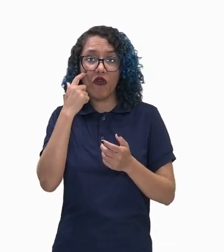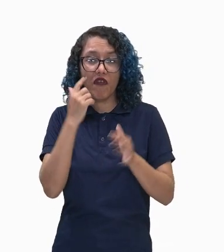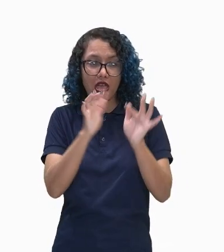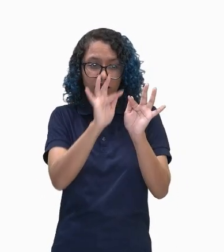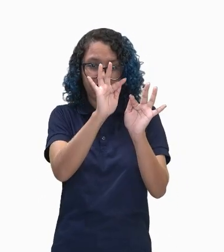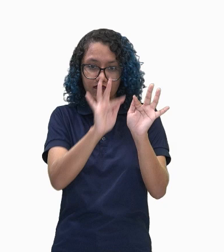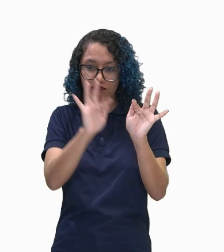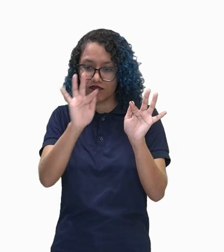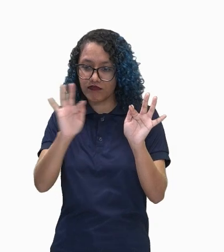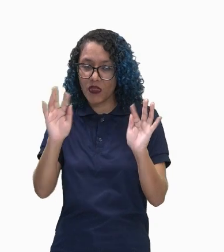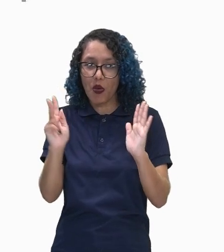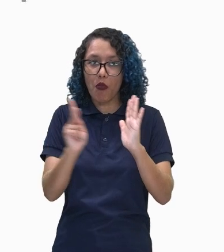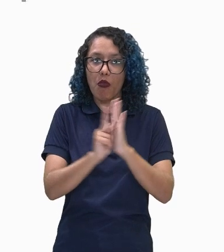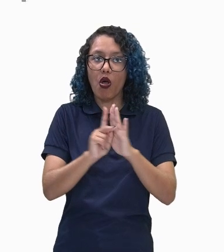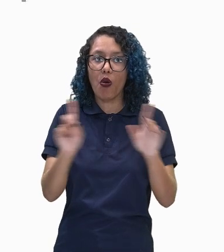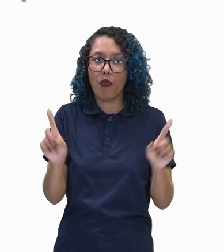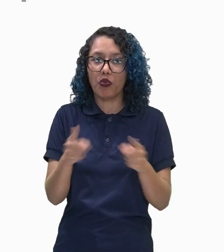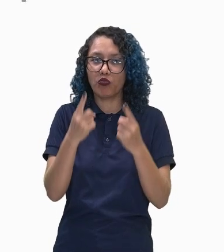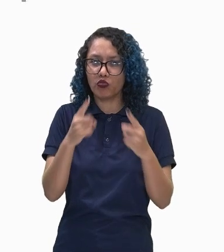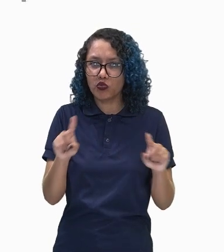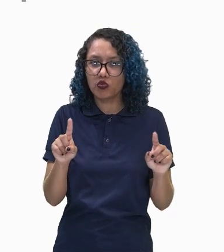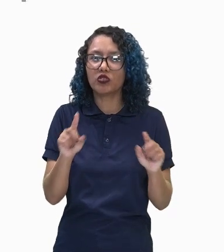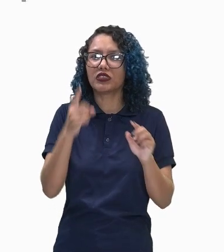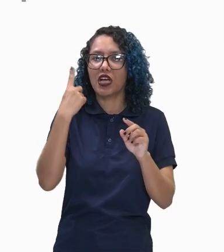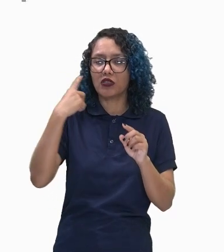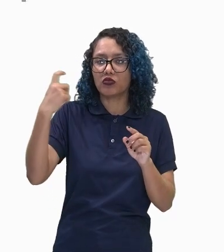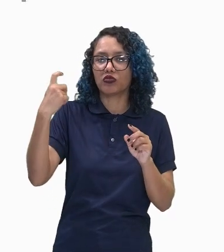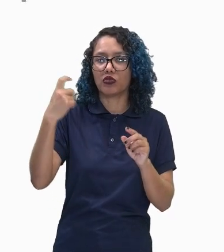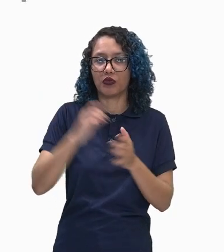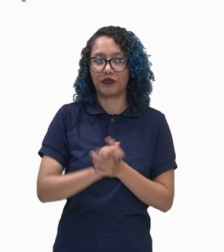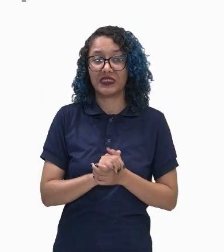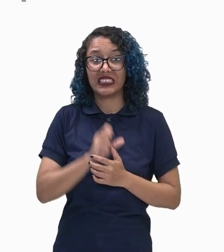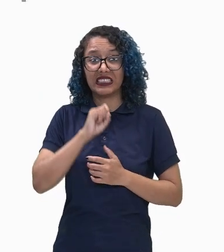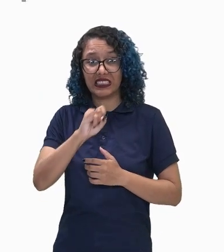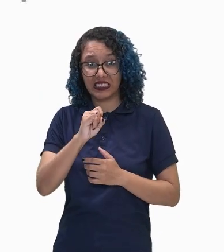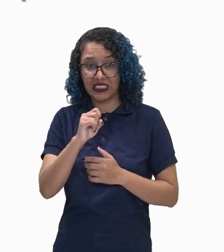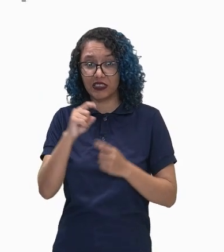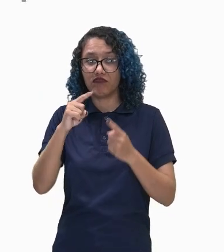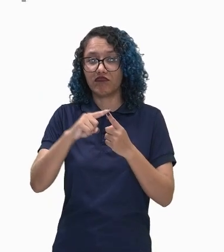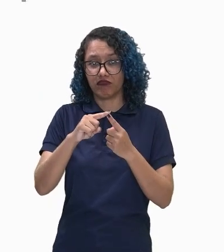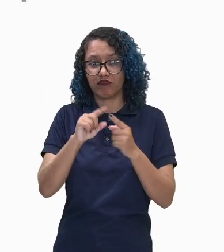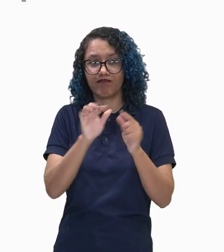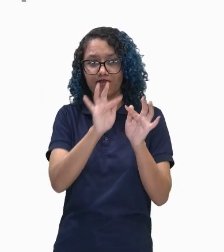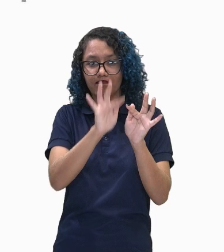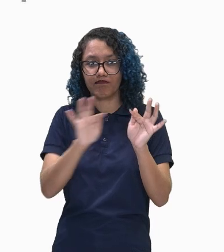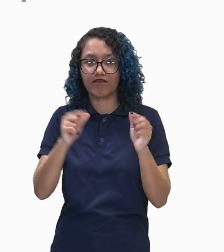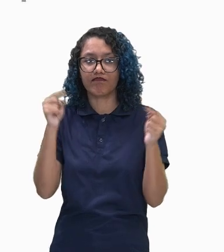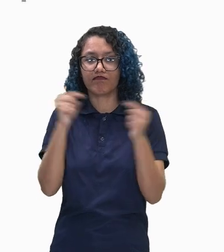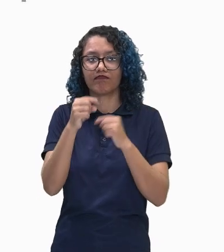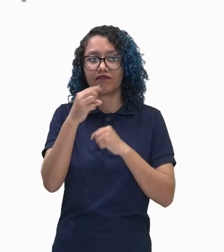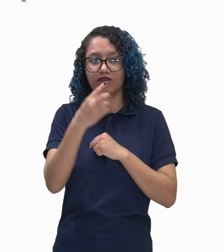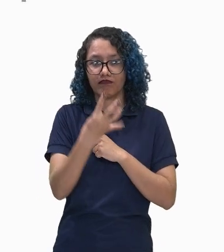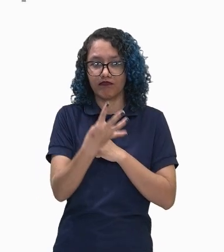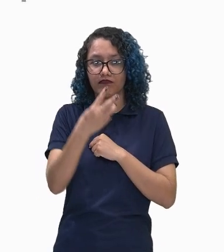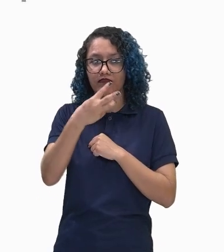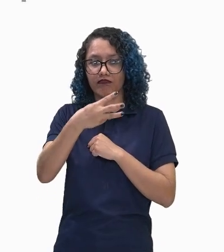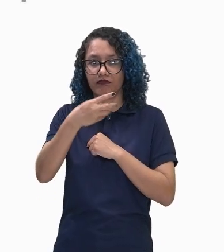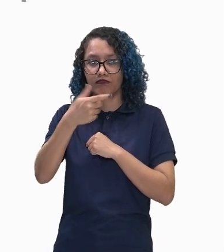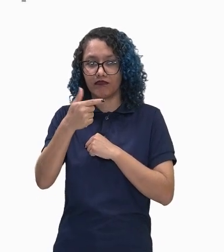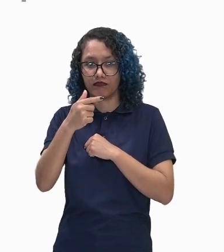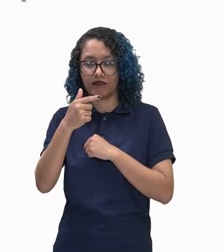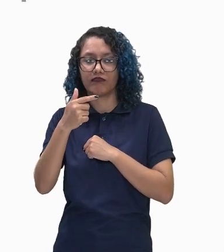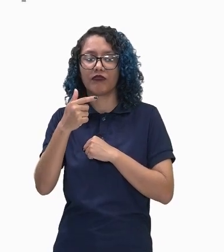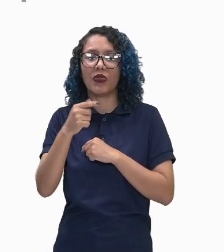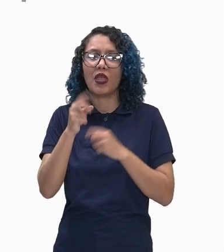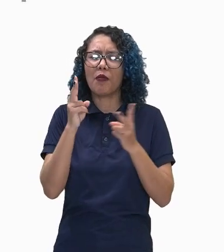bem? Olha só. A música afinada em 432 Hz foi associada a uma ligeira diminuição dos